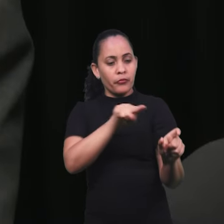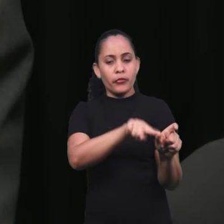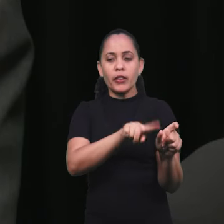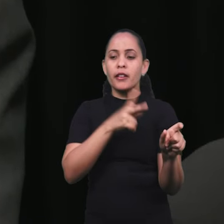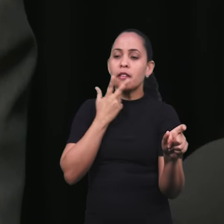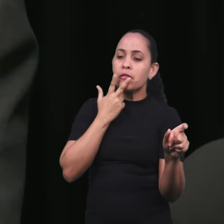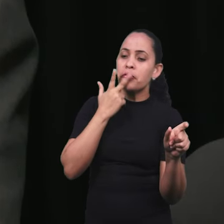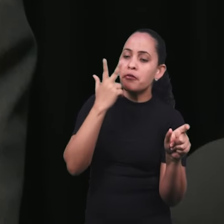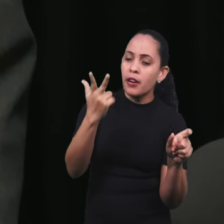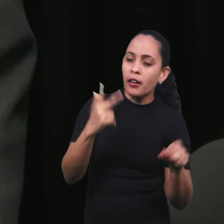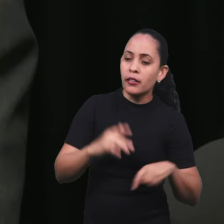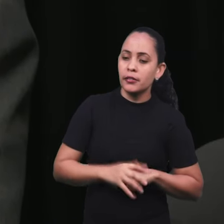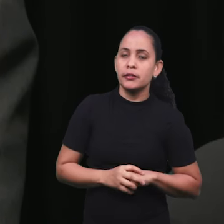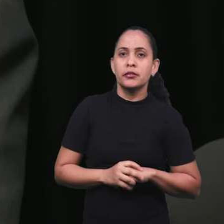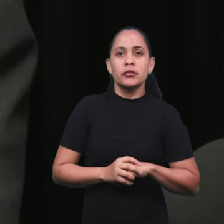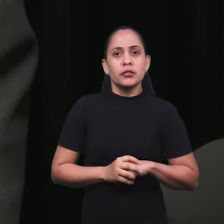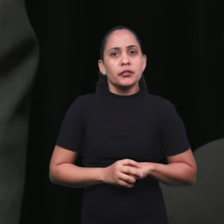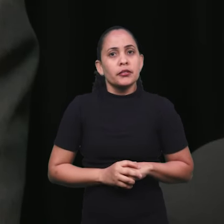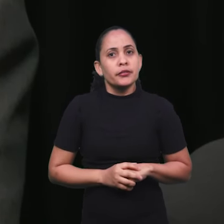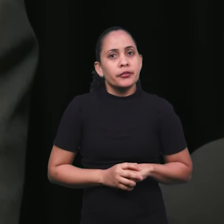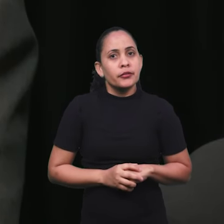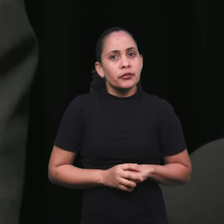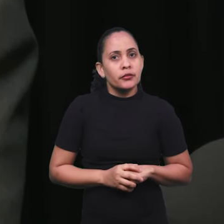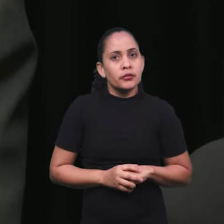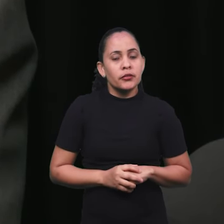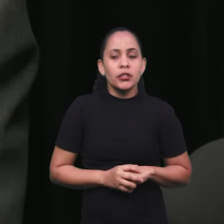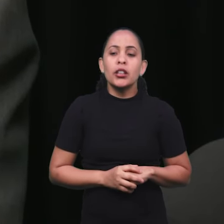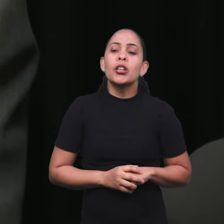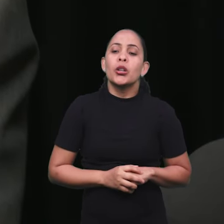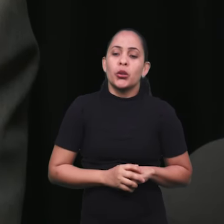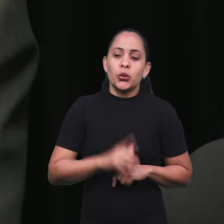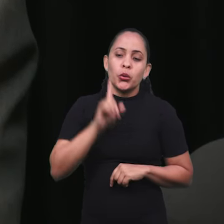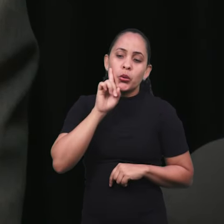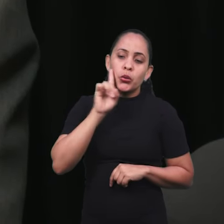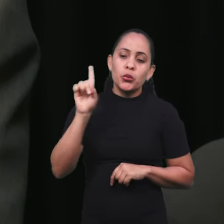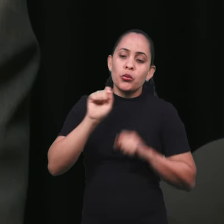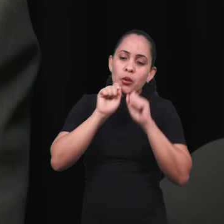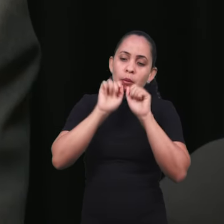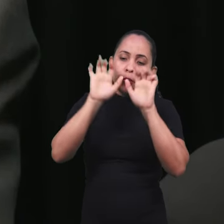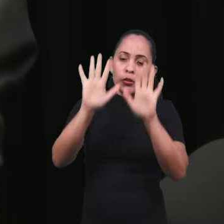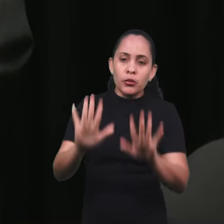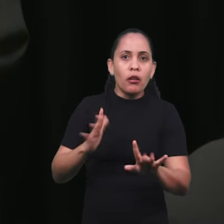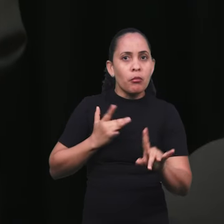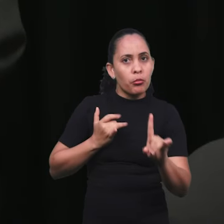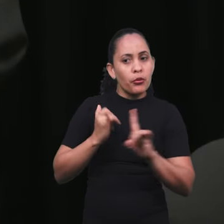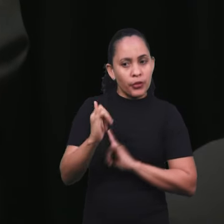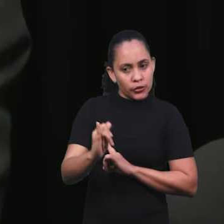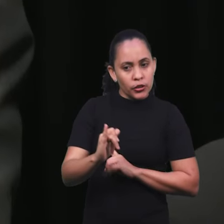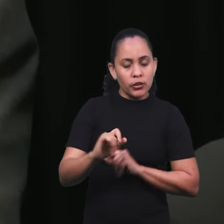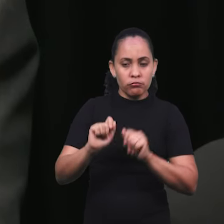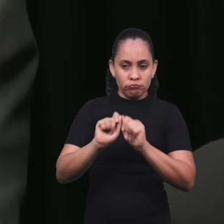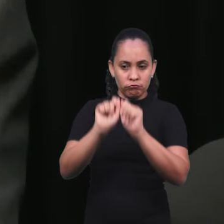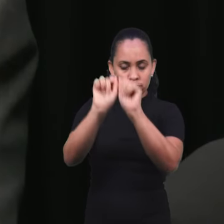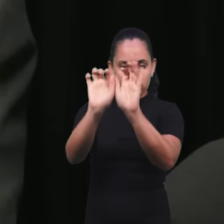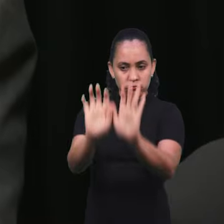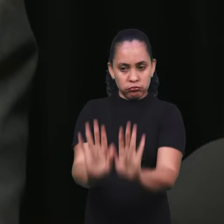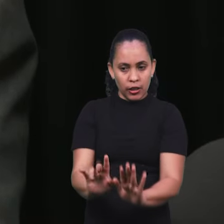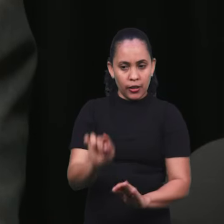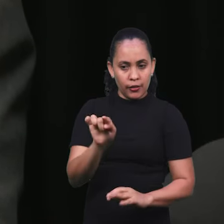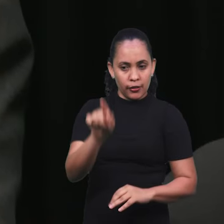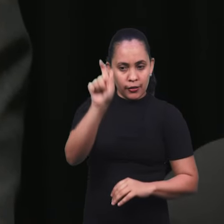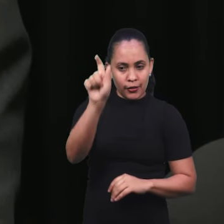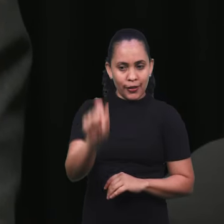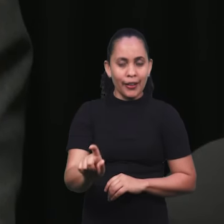fala com a mãe dele que o Senhor ia atendê-la, ele profetiza sobre ela aquela hora, dá uma bênção a